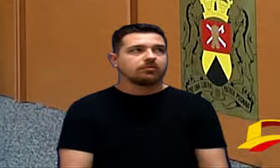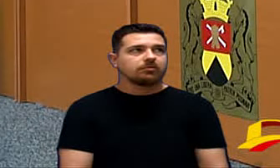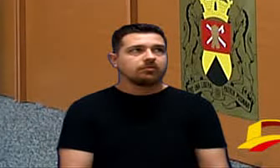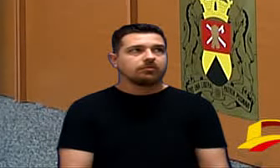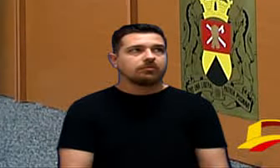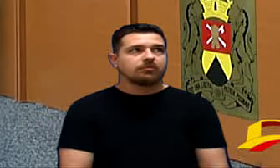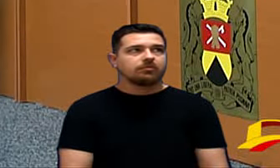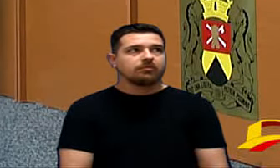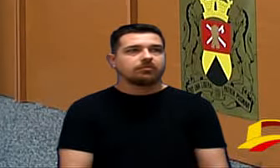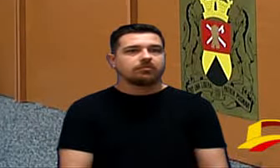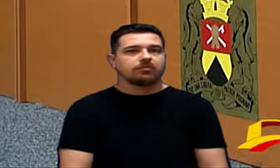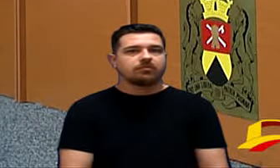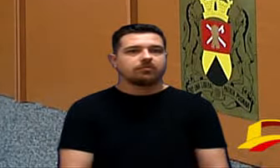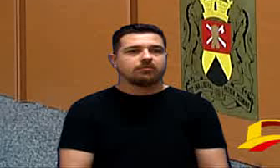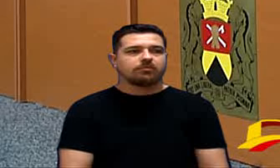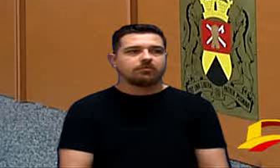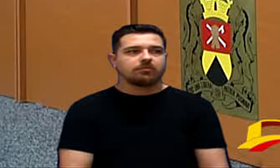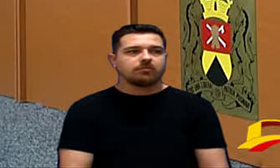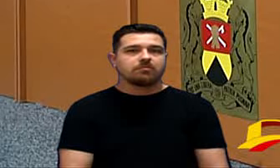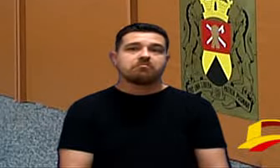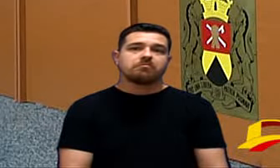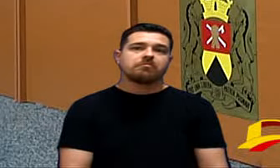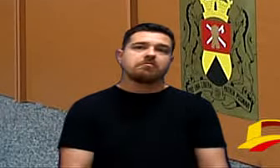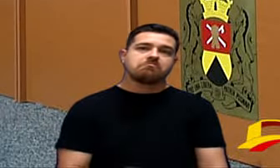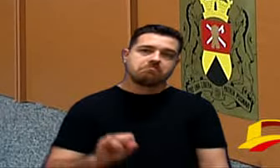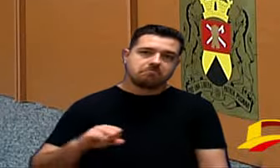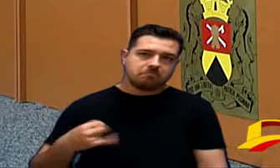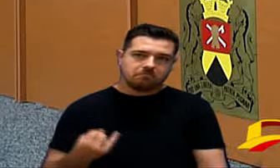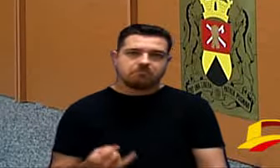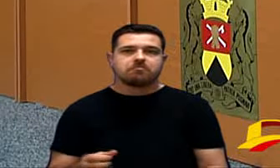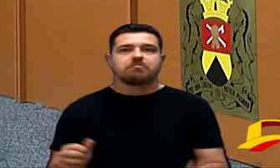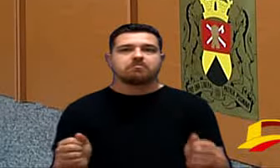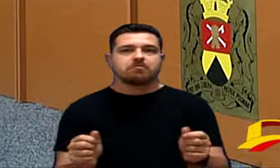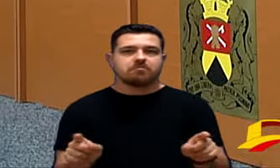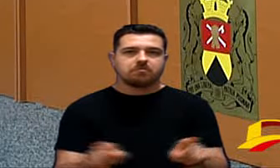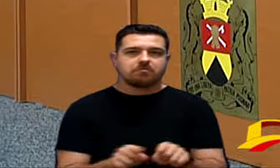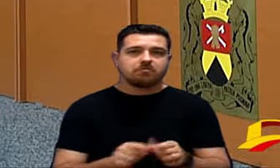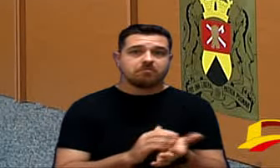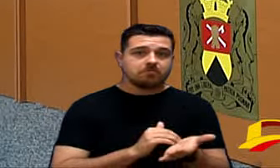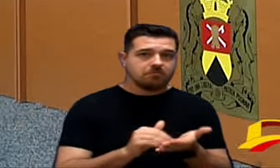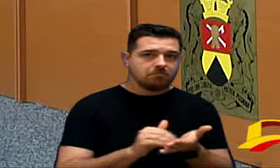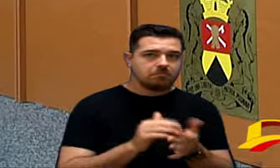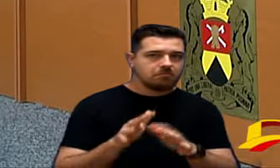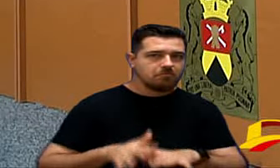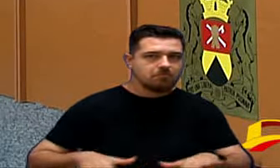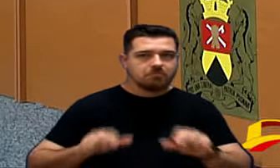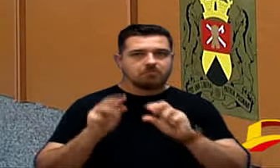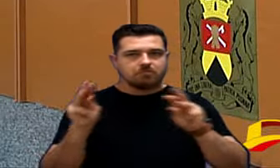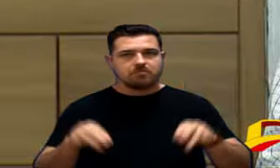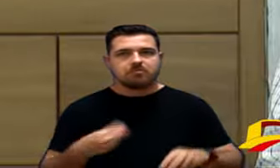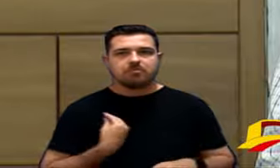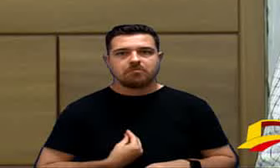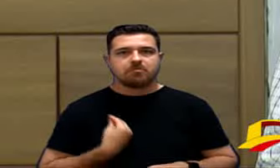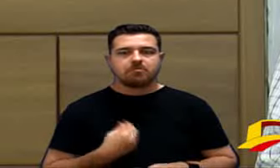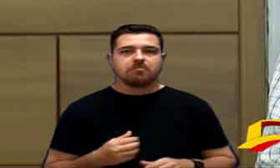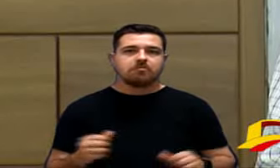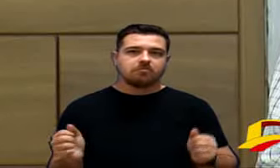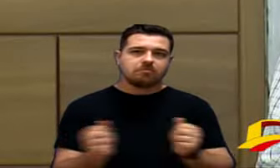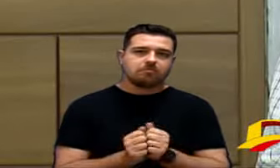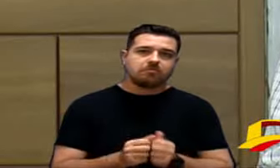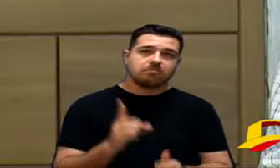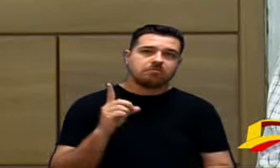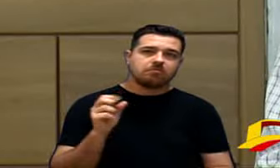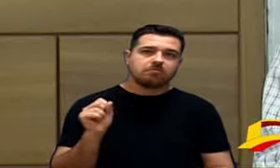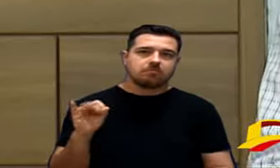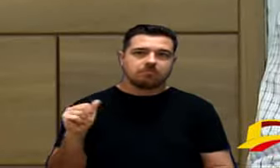abençoe aproveito o ensejo também para dizer que o secretário além de outros assessores está aqui com o inspetor dias aqui da